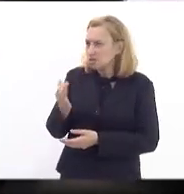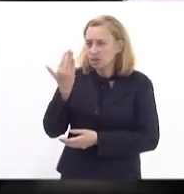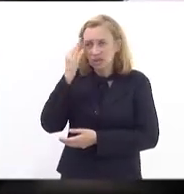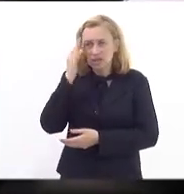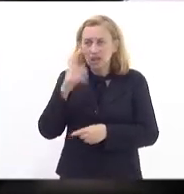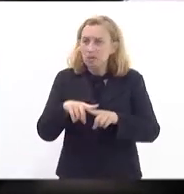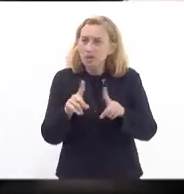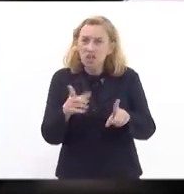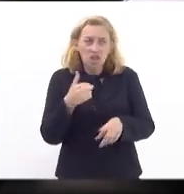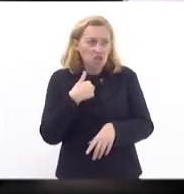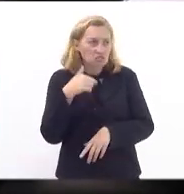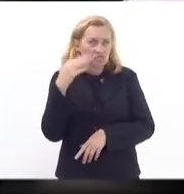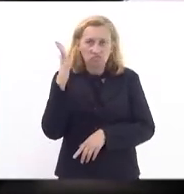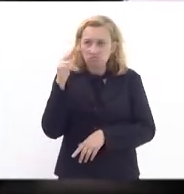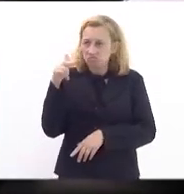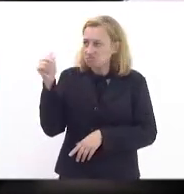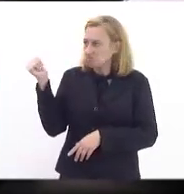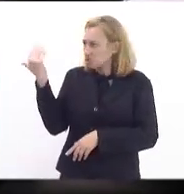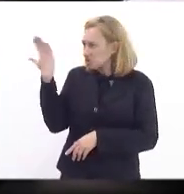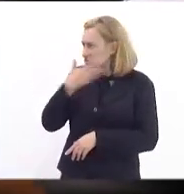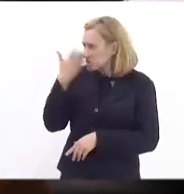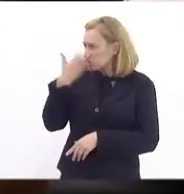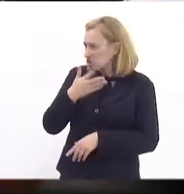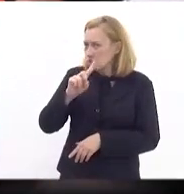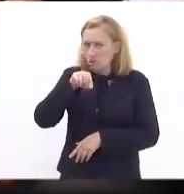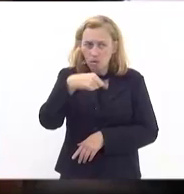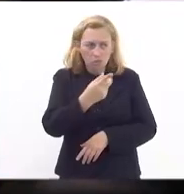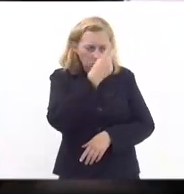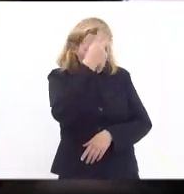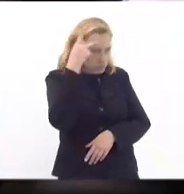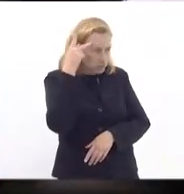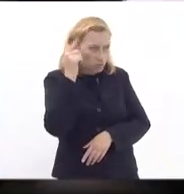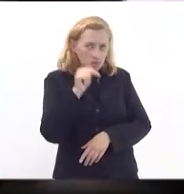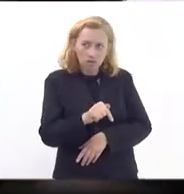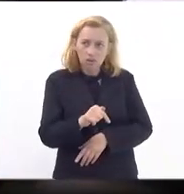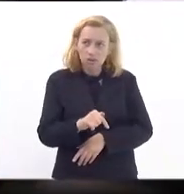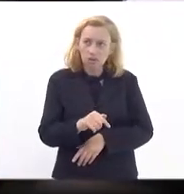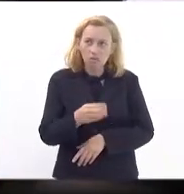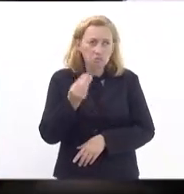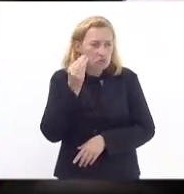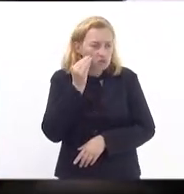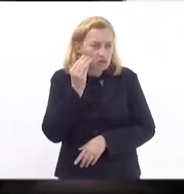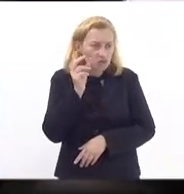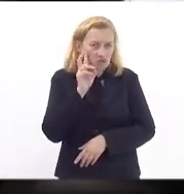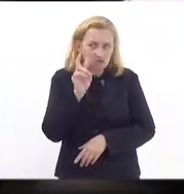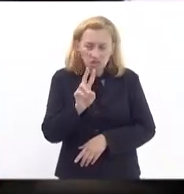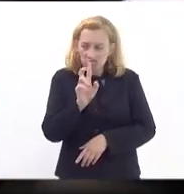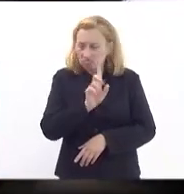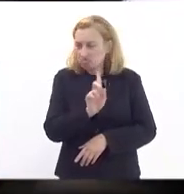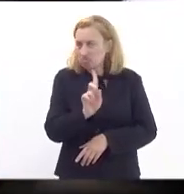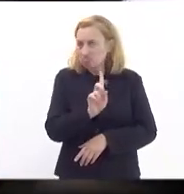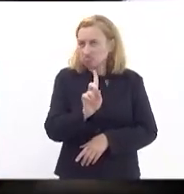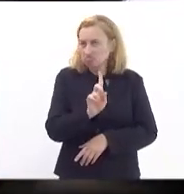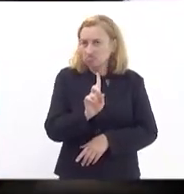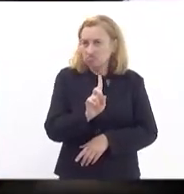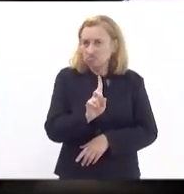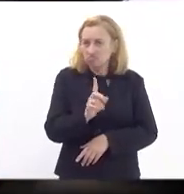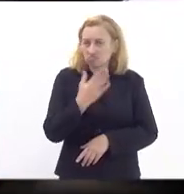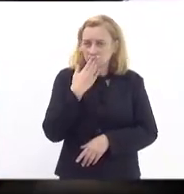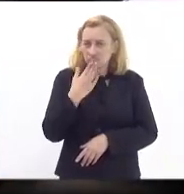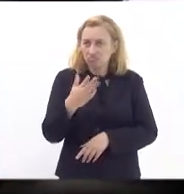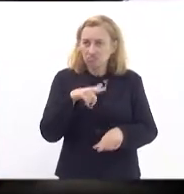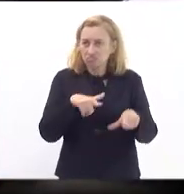mas eu nunca vi não sei se é Lucinha outras pessoas nunca tive oportunidade aqui já viram esse tipo de